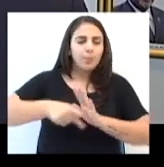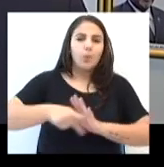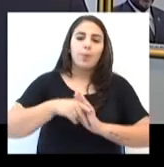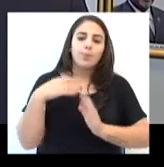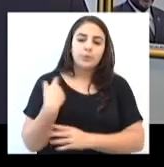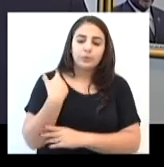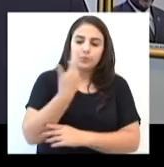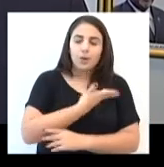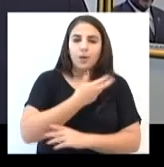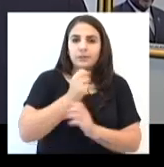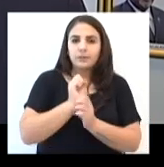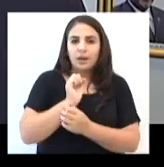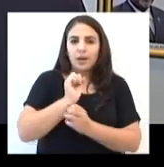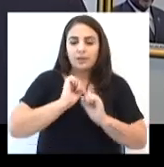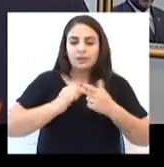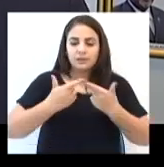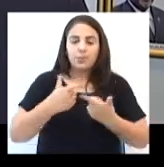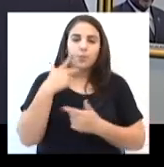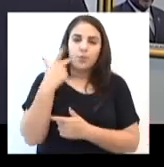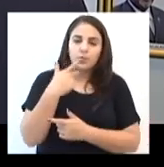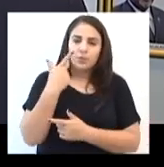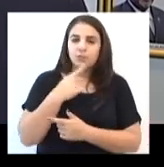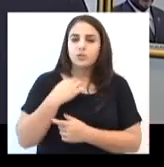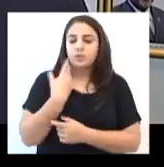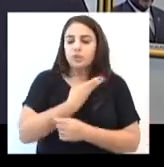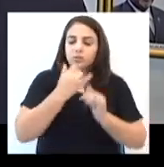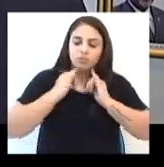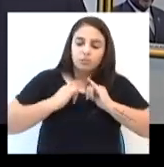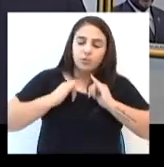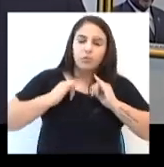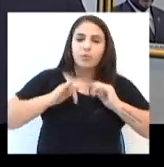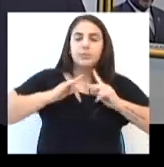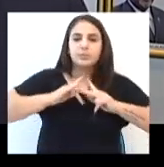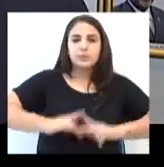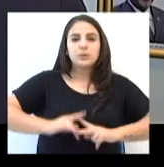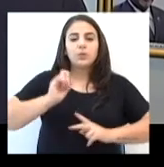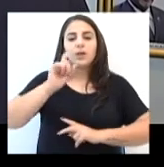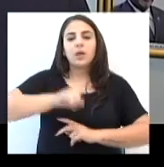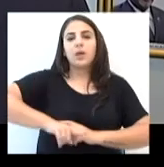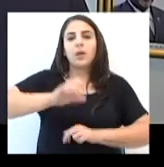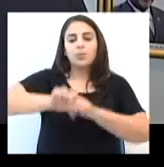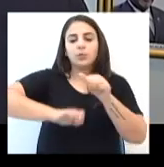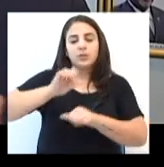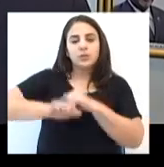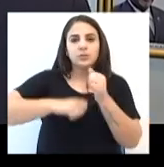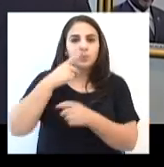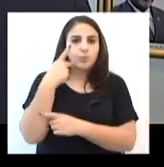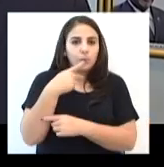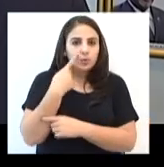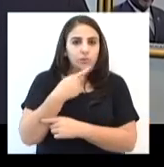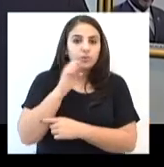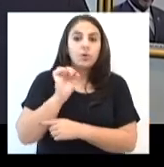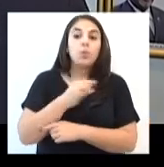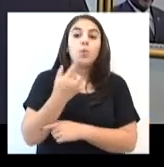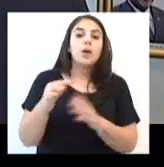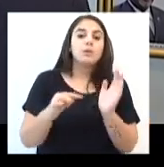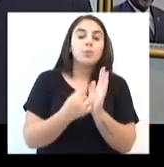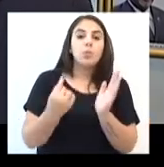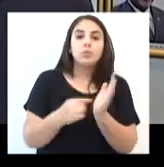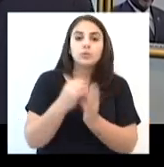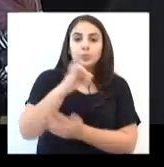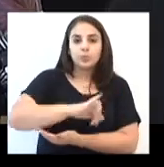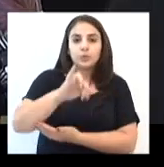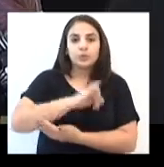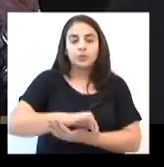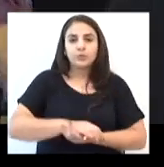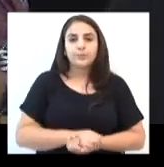nós, agentes políticos, que acabamos não informando as pessoas o que é a reforma política e quais são os pontos que são importantes serem